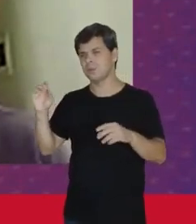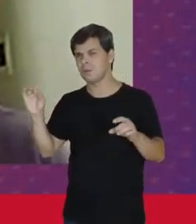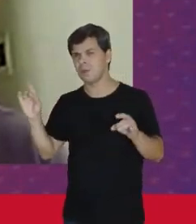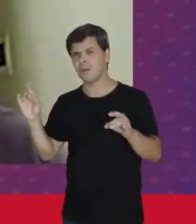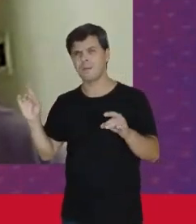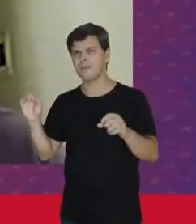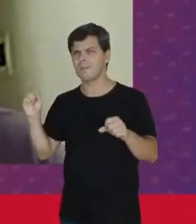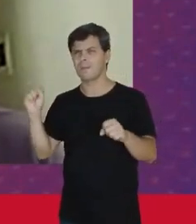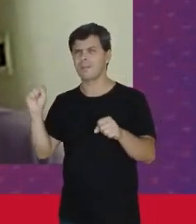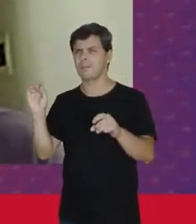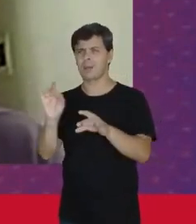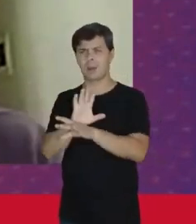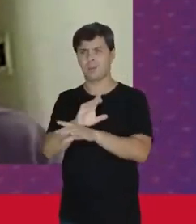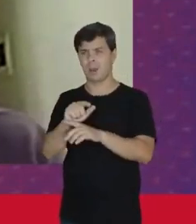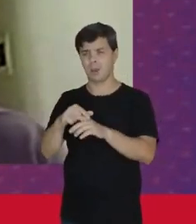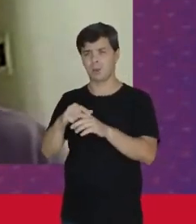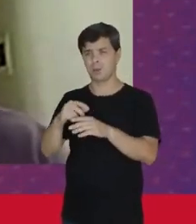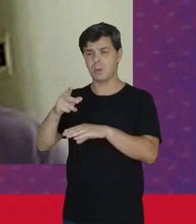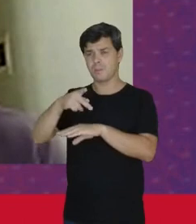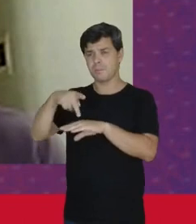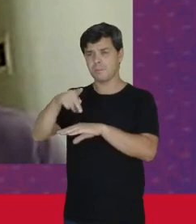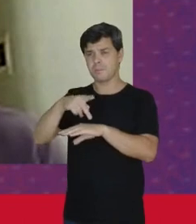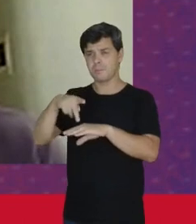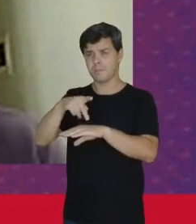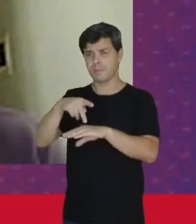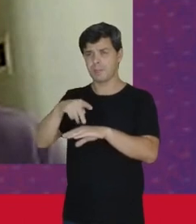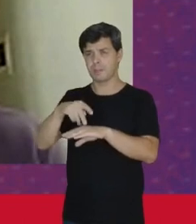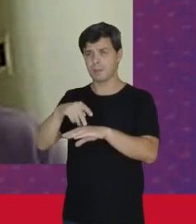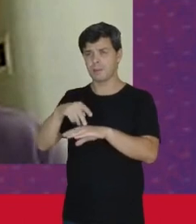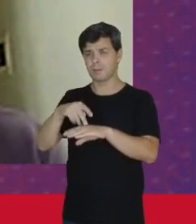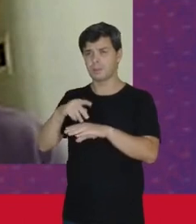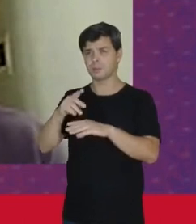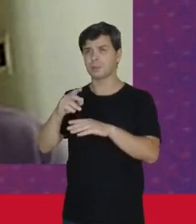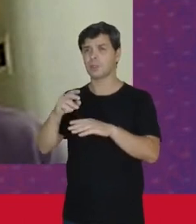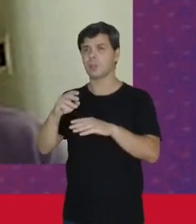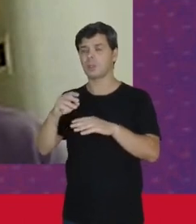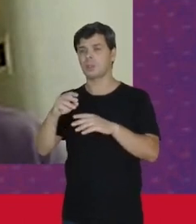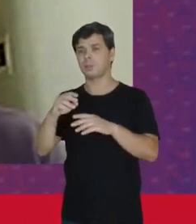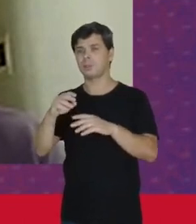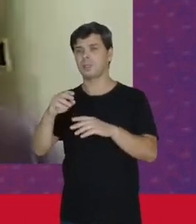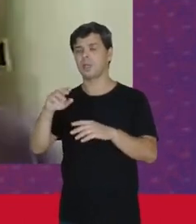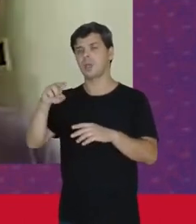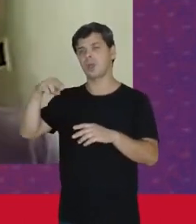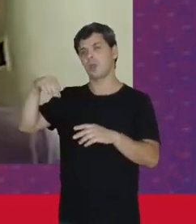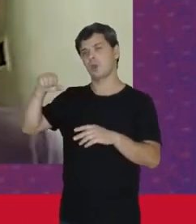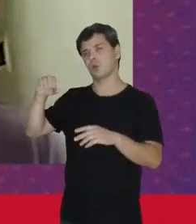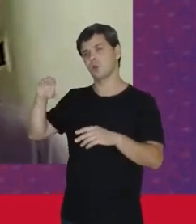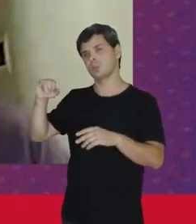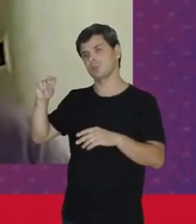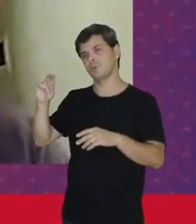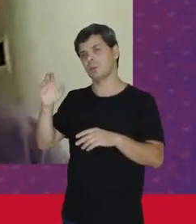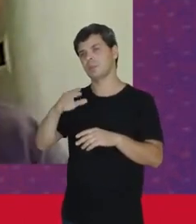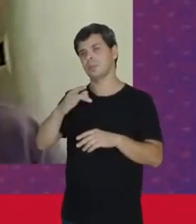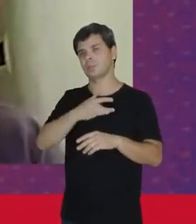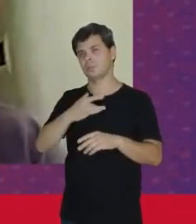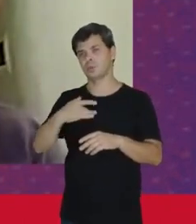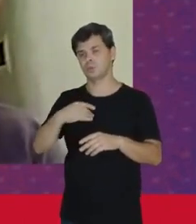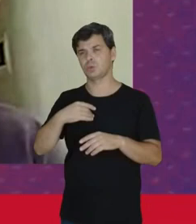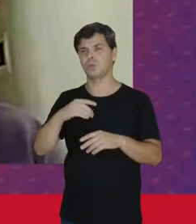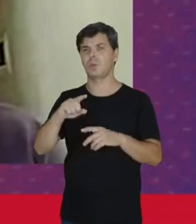em outros países pelo alto grau de nocividade à saúde humana,